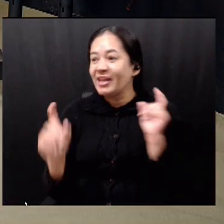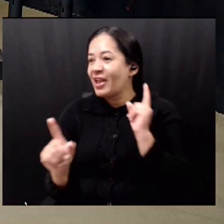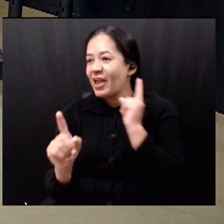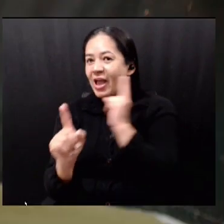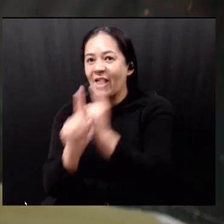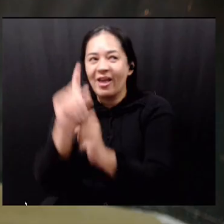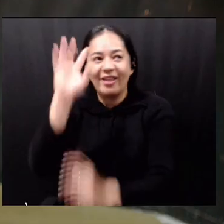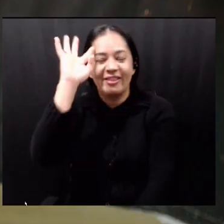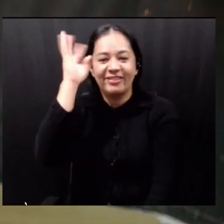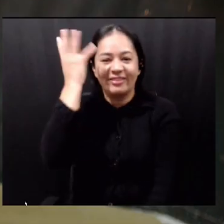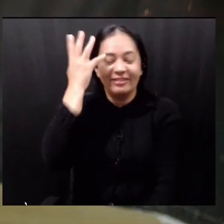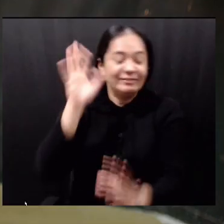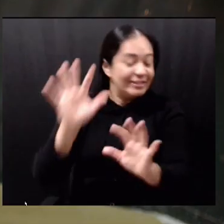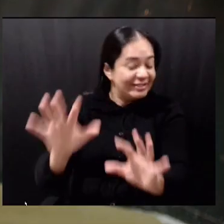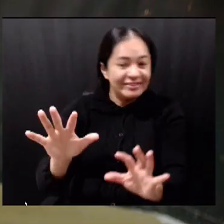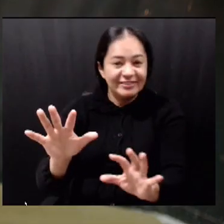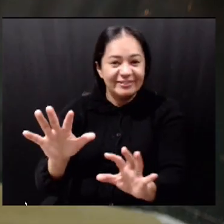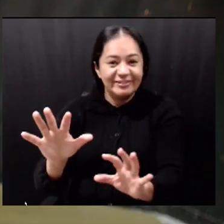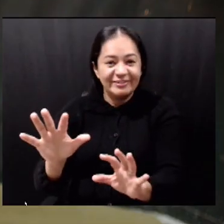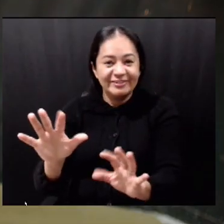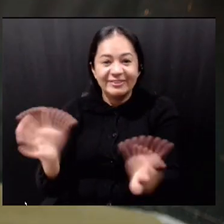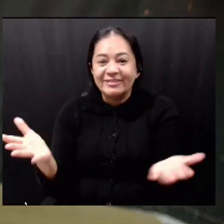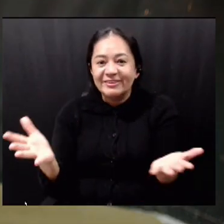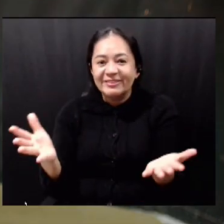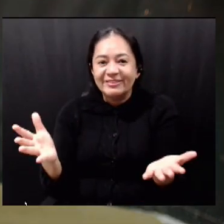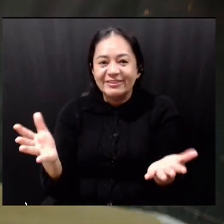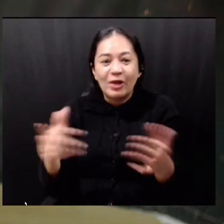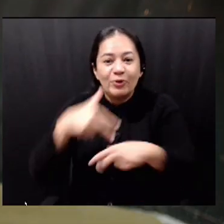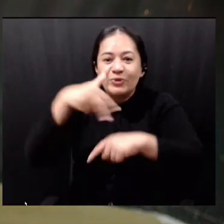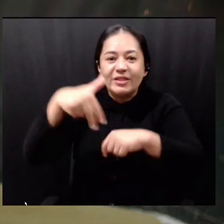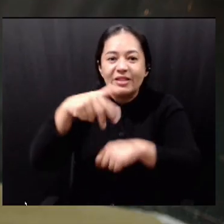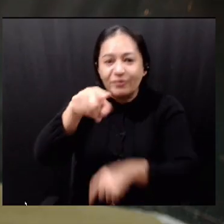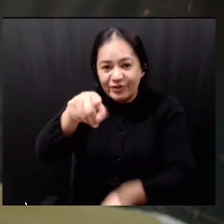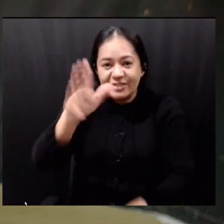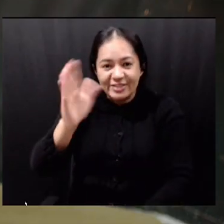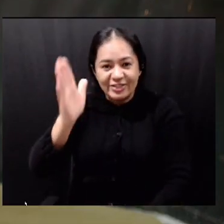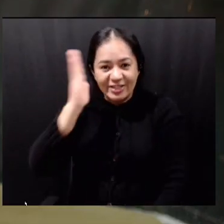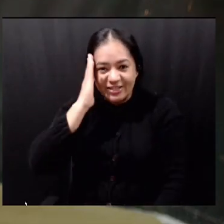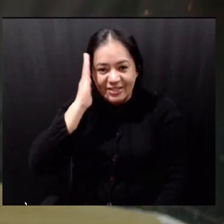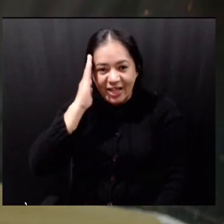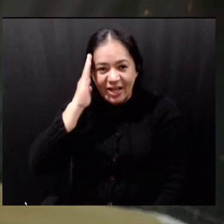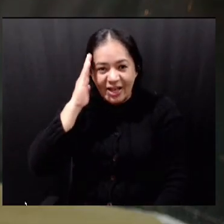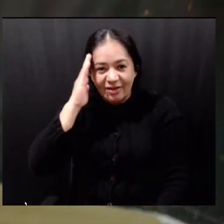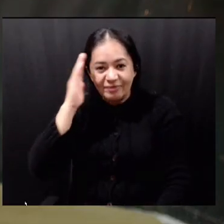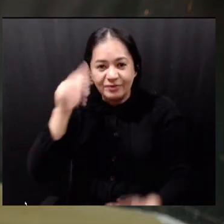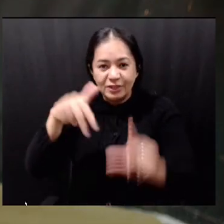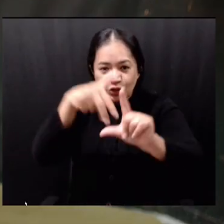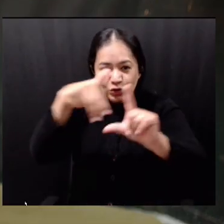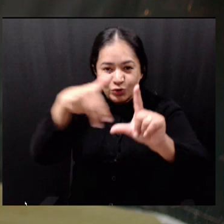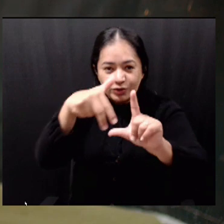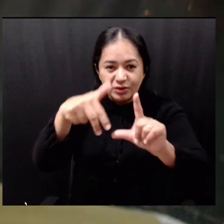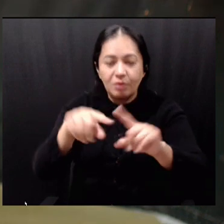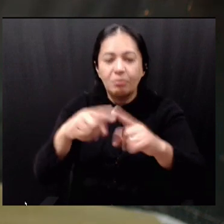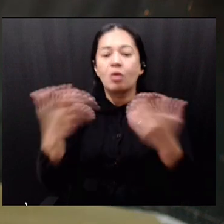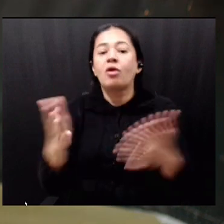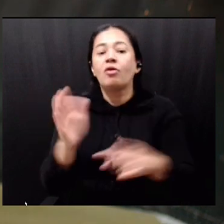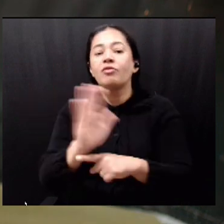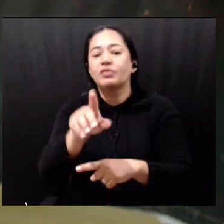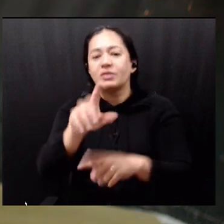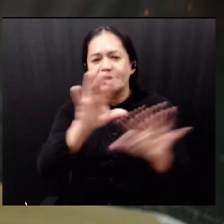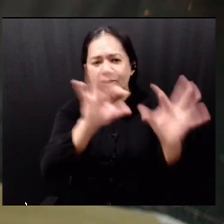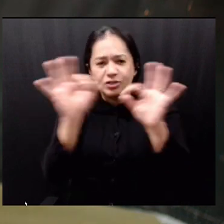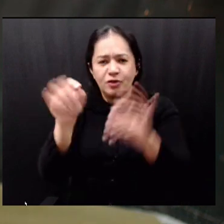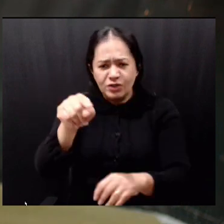assim, é Shrek, quem é que não canta, quem é que não sabe? Você decorou isso com seu filho? Não, mas que filme que você assistiu? Você realmente assistiu o